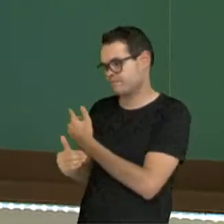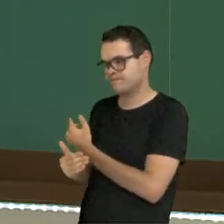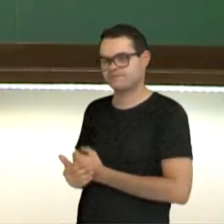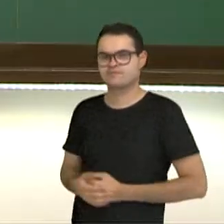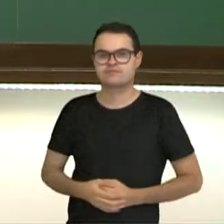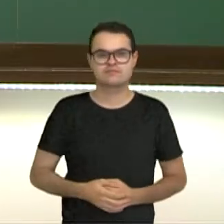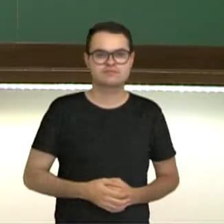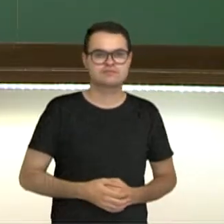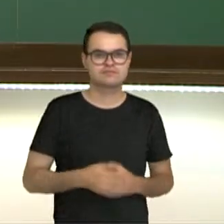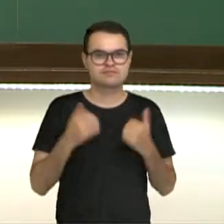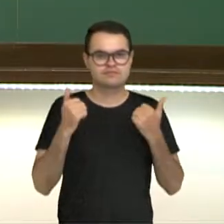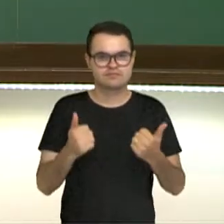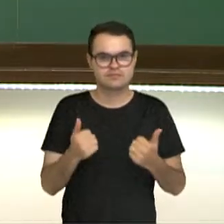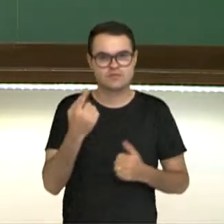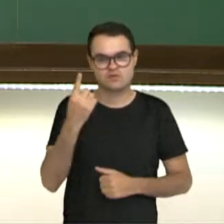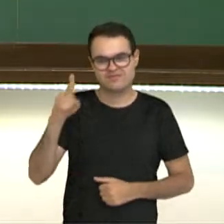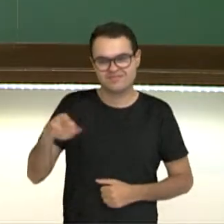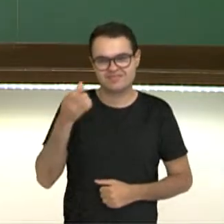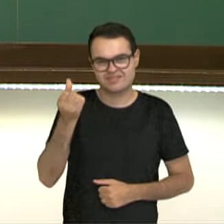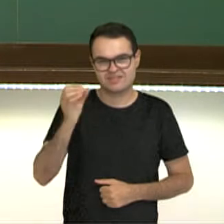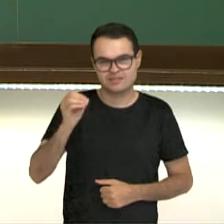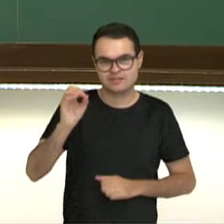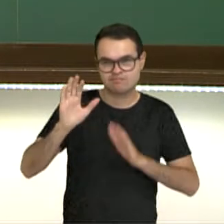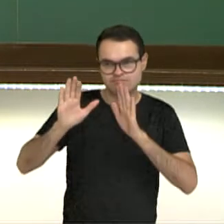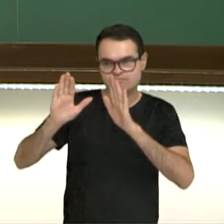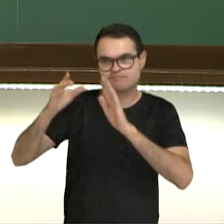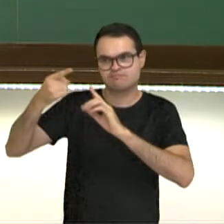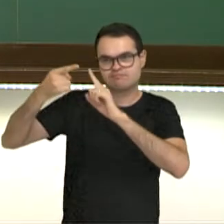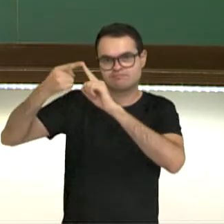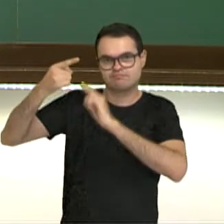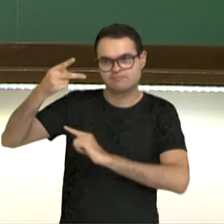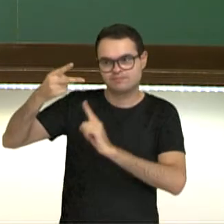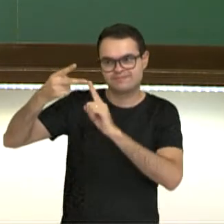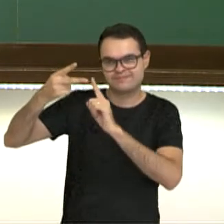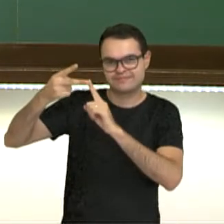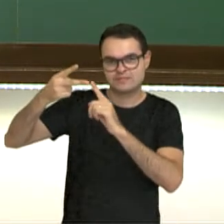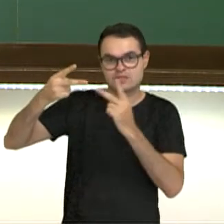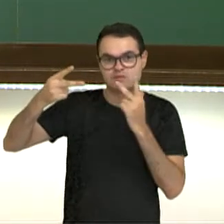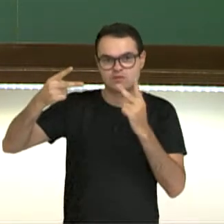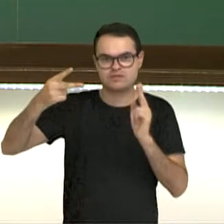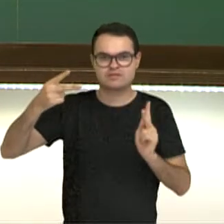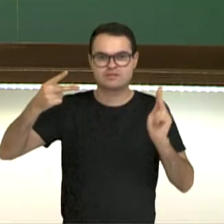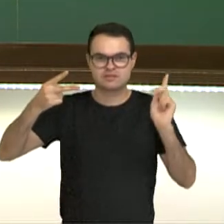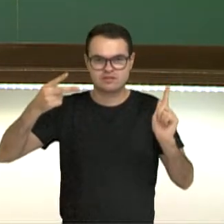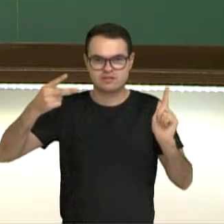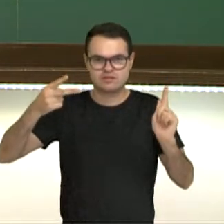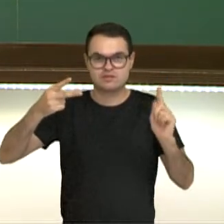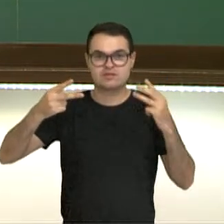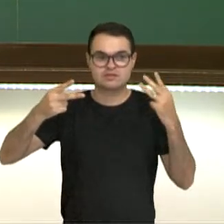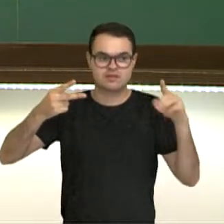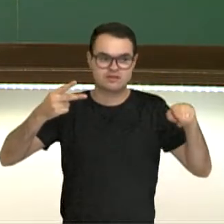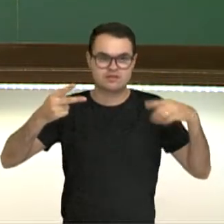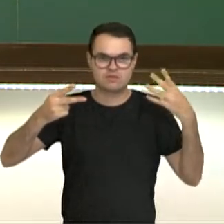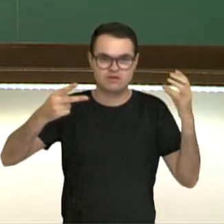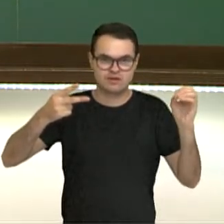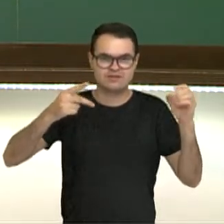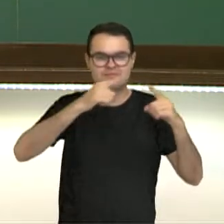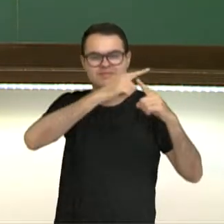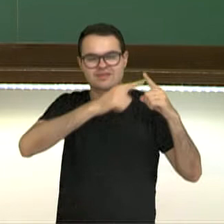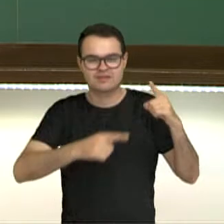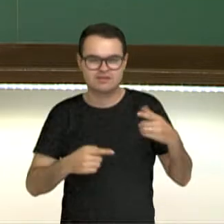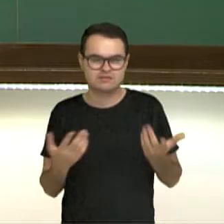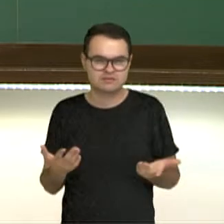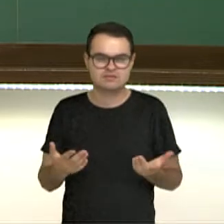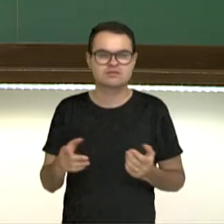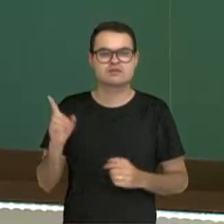1,60, beleza? E a segunda situação, 2 quilos, 3,40. Metade de 3,40 vai ser o quê?